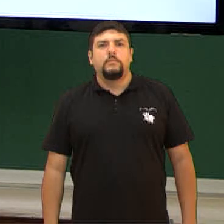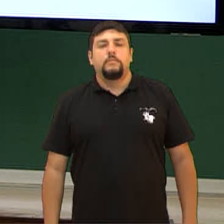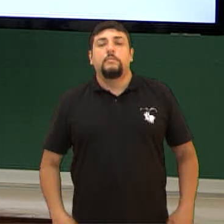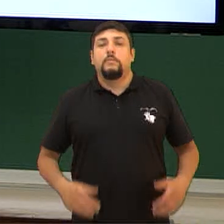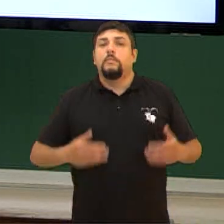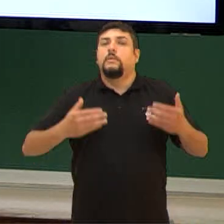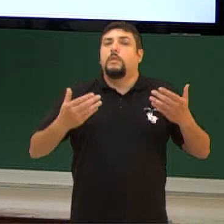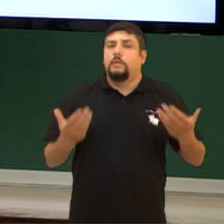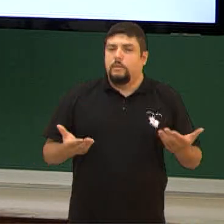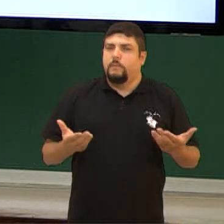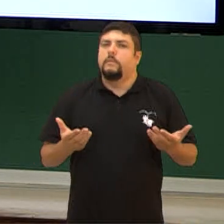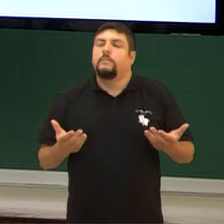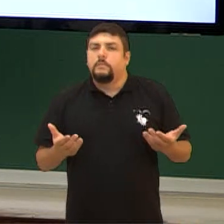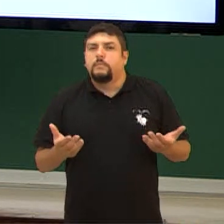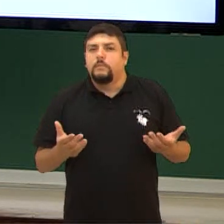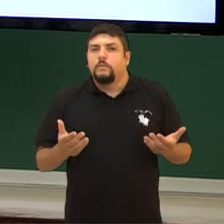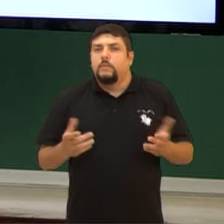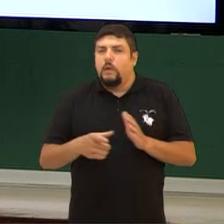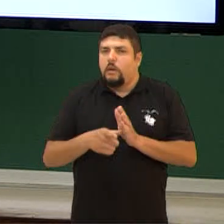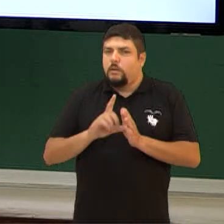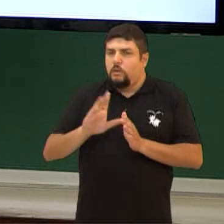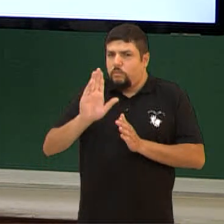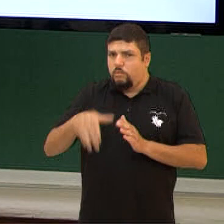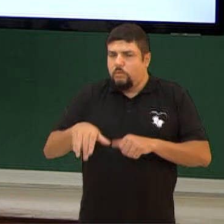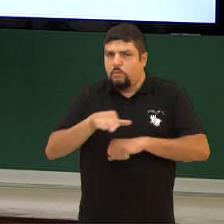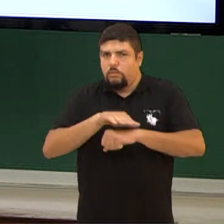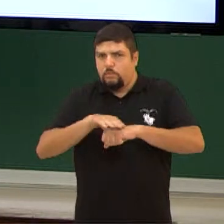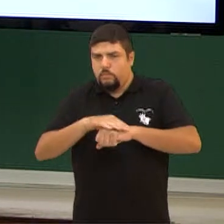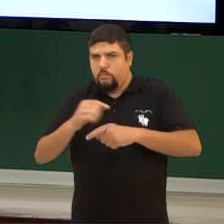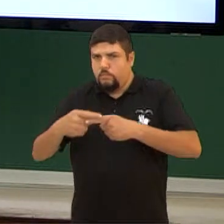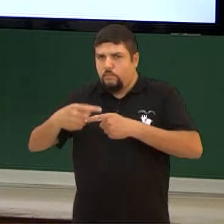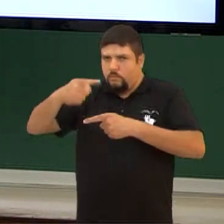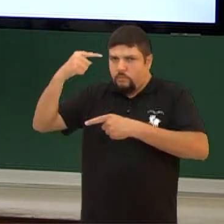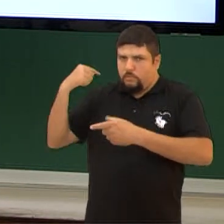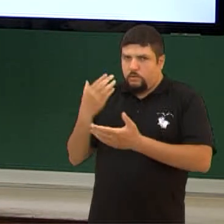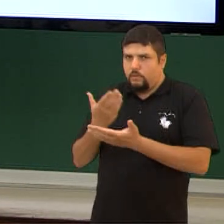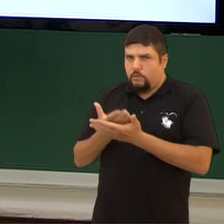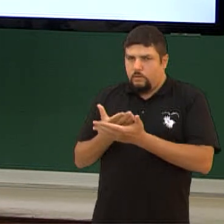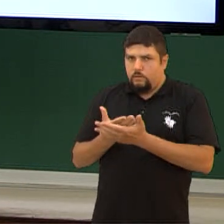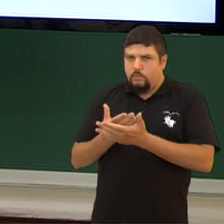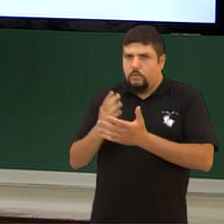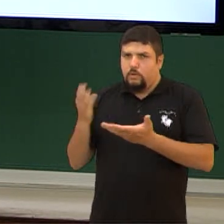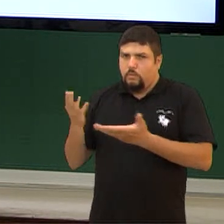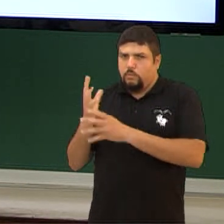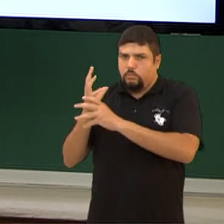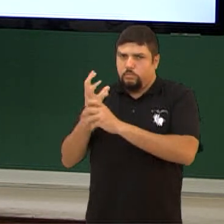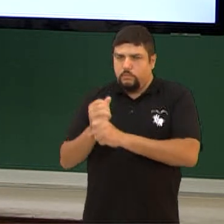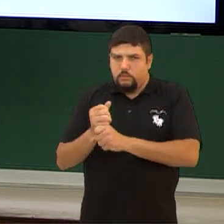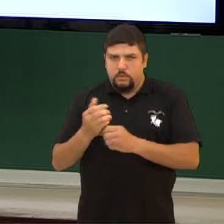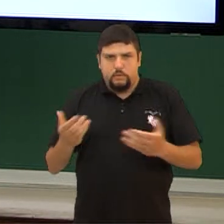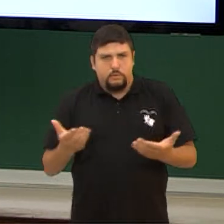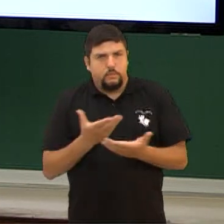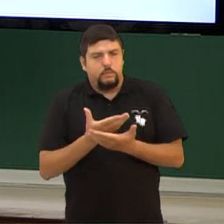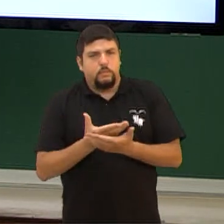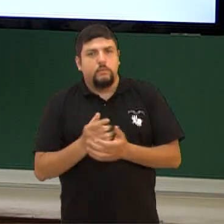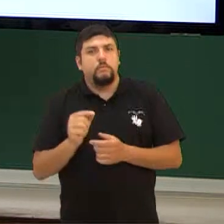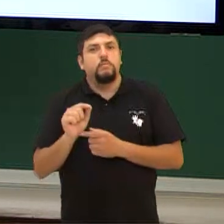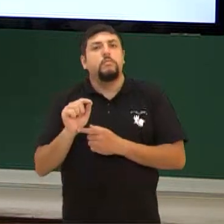Então, assim, nós já tínhamos conversado na aula anterior, e eu quero retomar nessa, sobre o